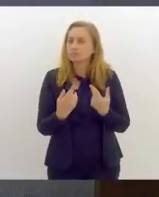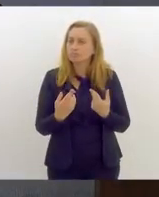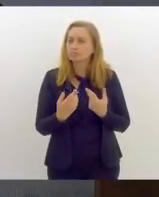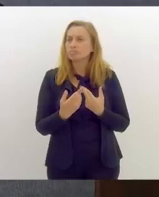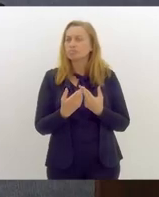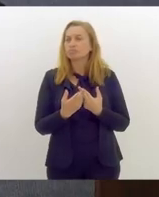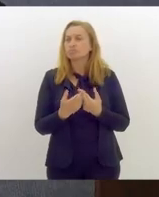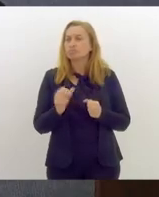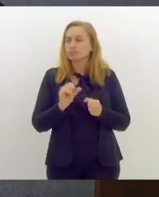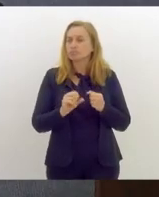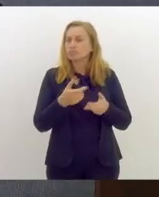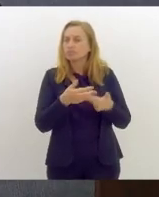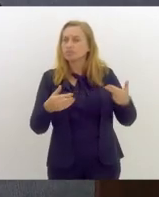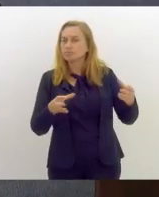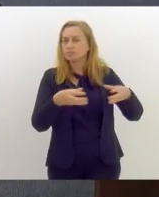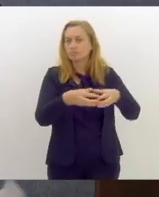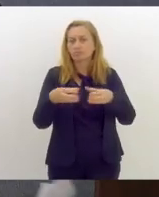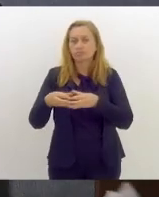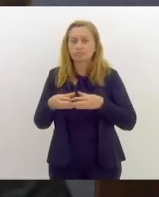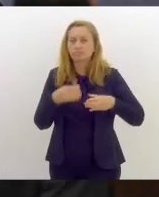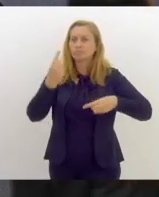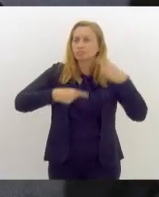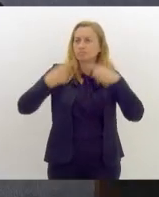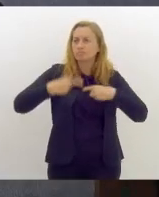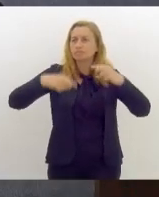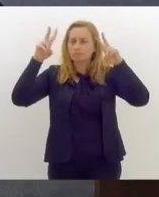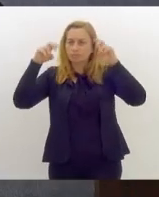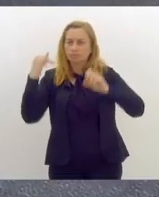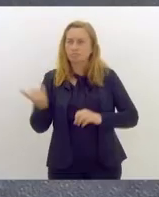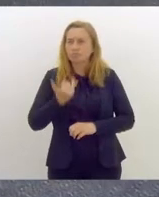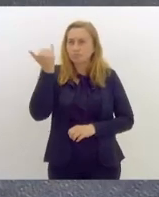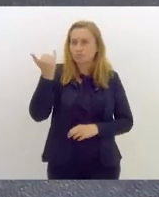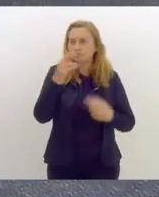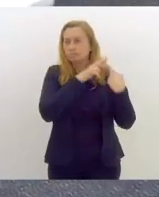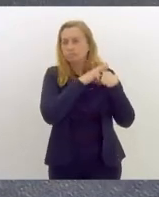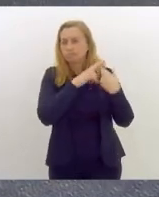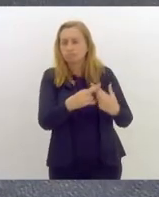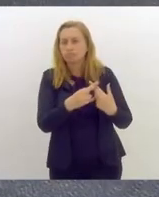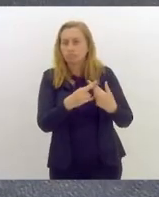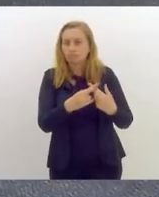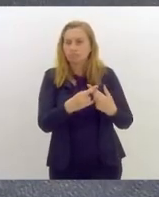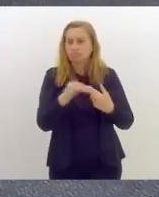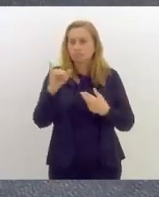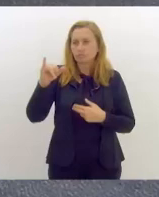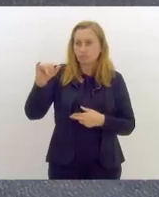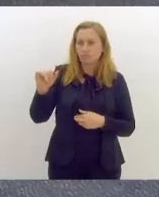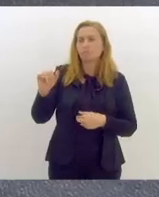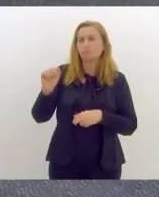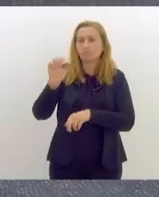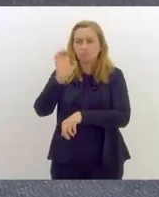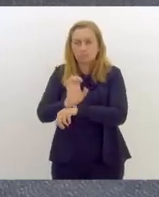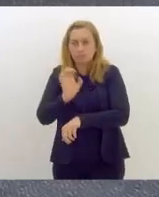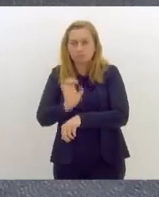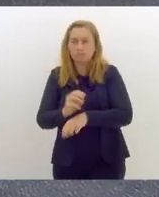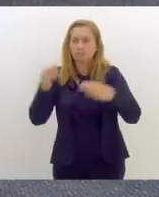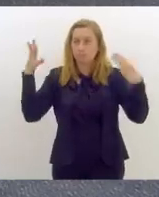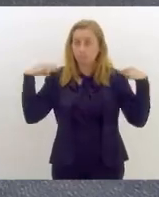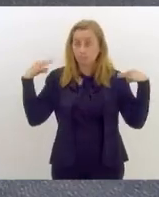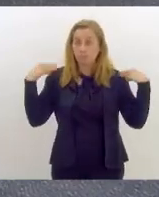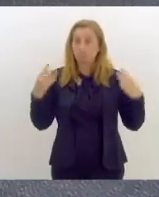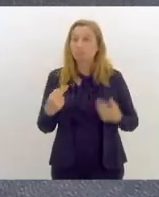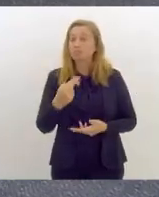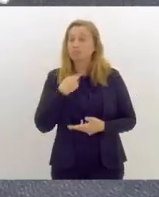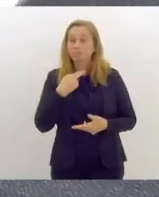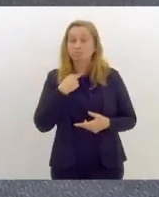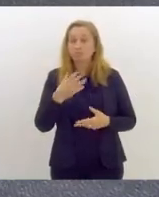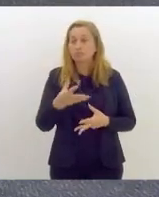diversas comissões que estão interessadas discutir esse tema tão importante que a responsabilidade né do Estado mas a resposta da Marinha e nós não